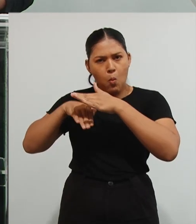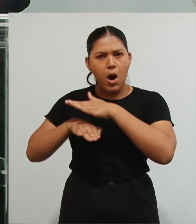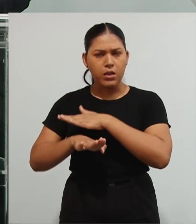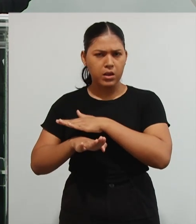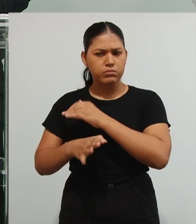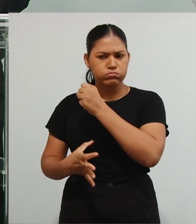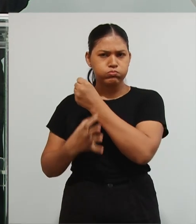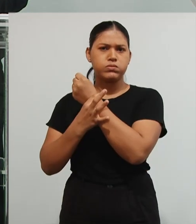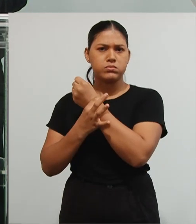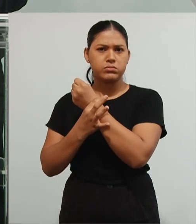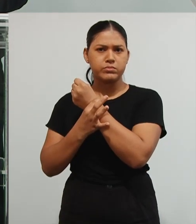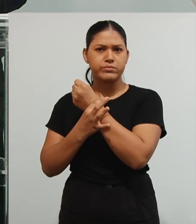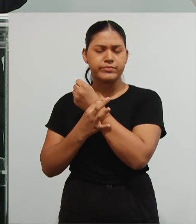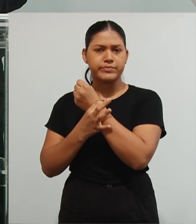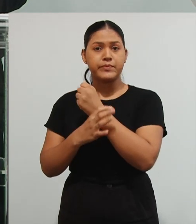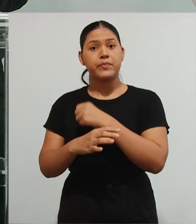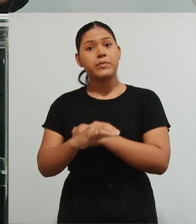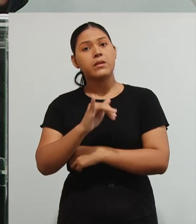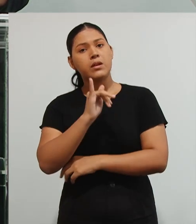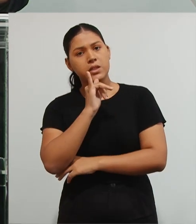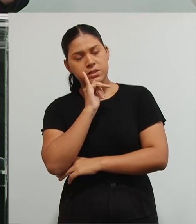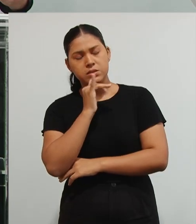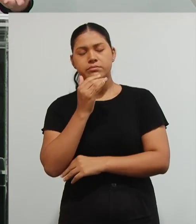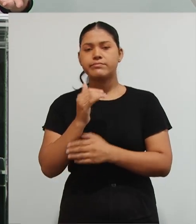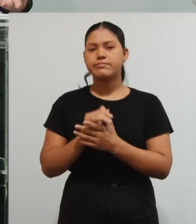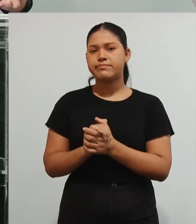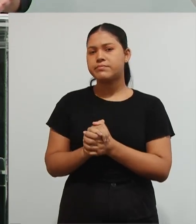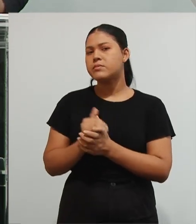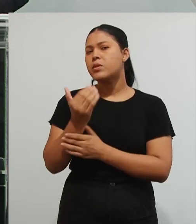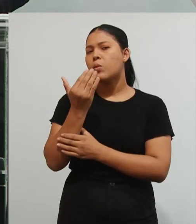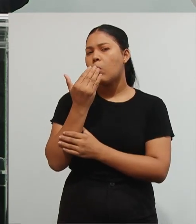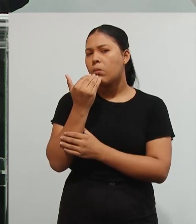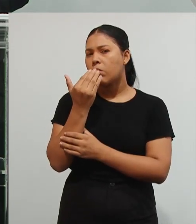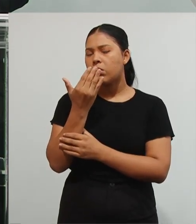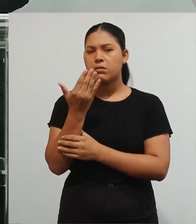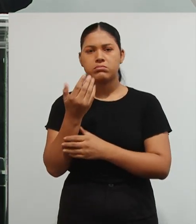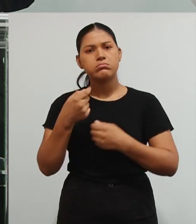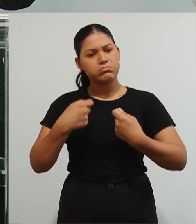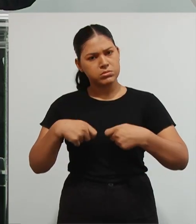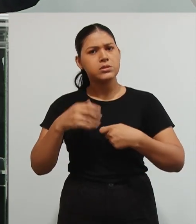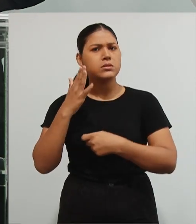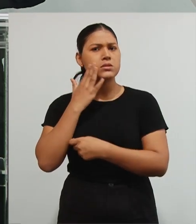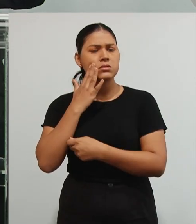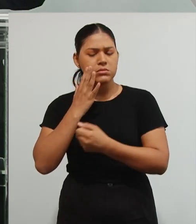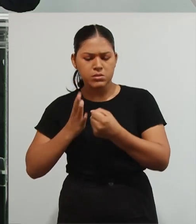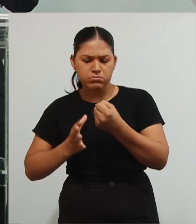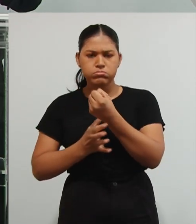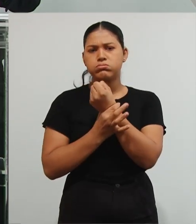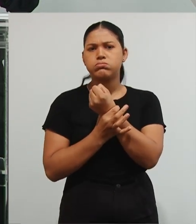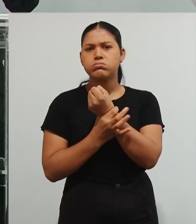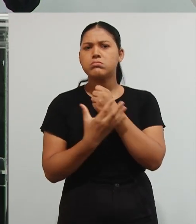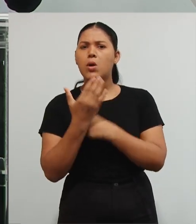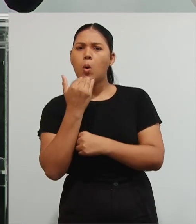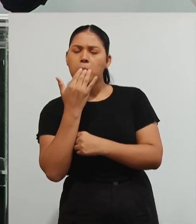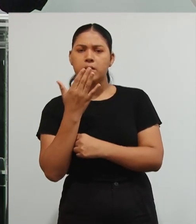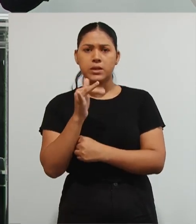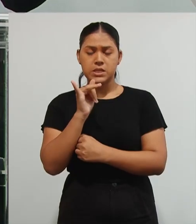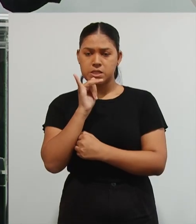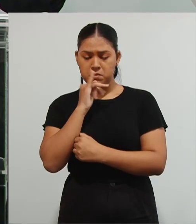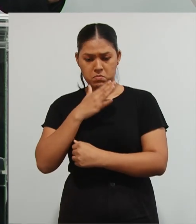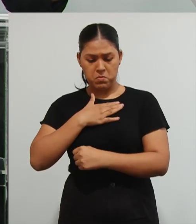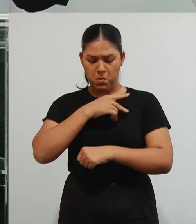de comercialização, mas esse é um incentivo para intensificar esse comércio. A gente sabe que na prática foi provado que de